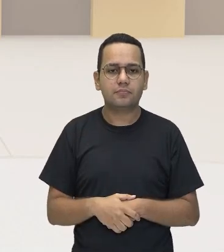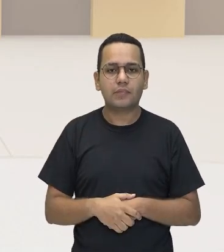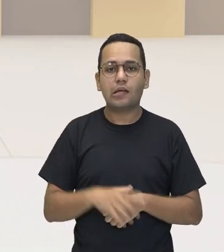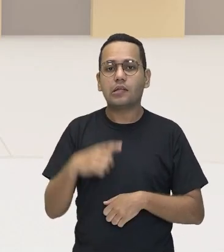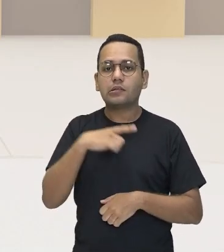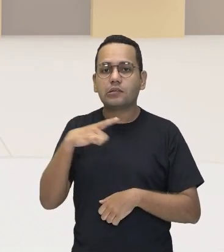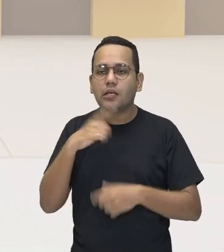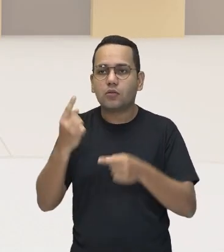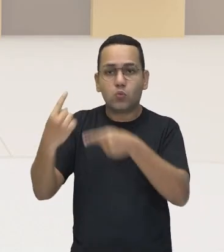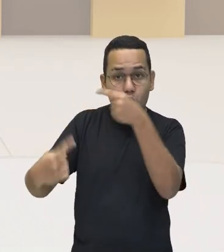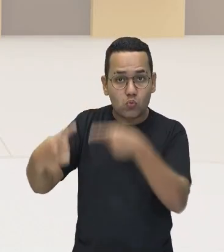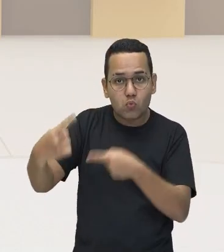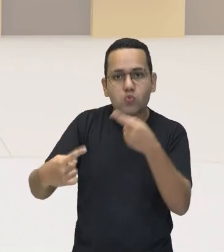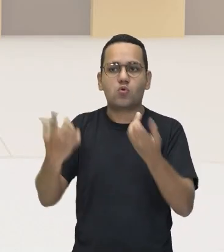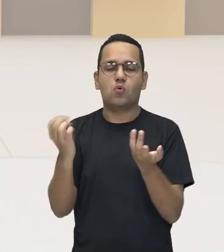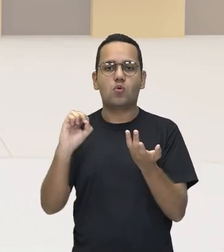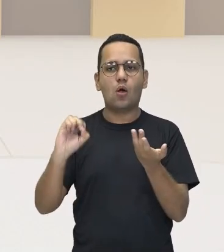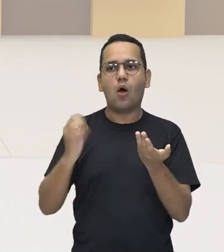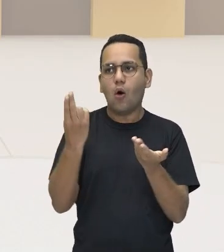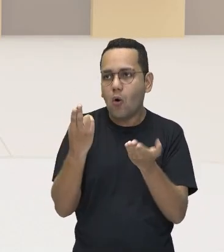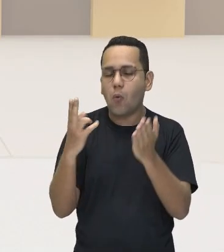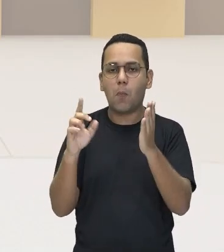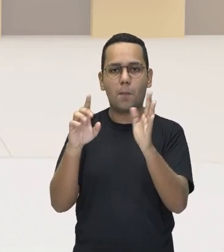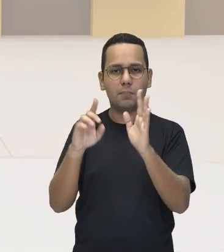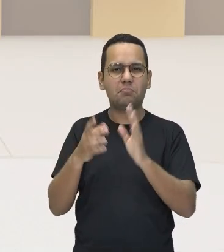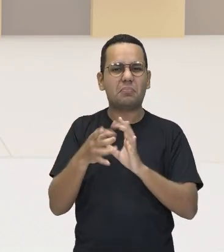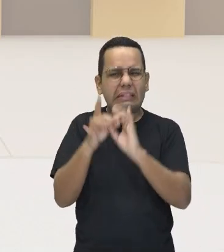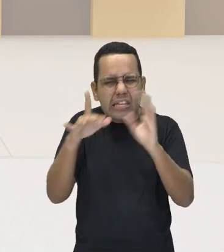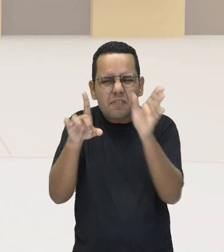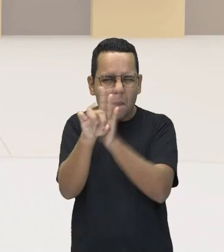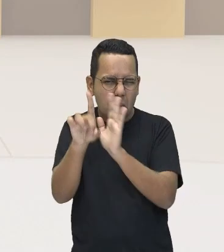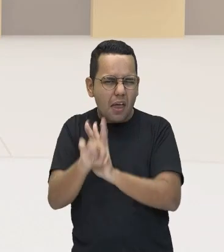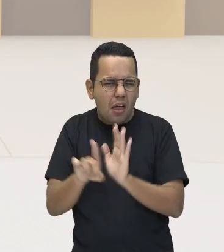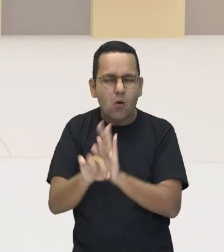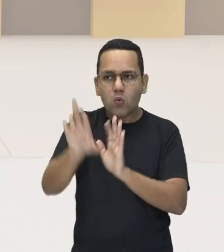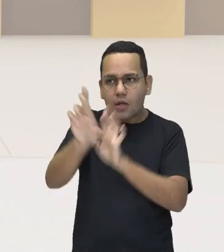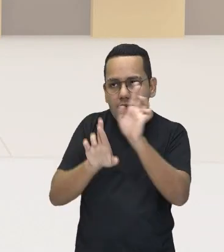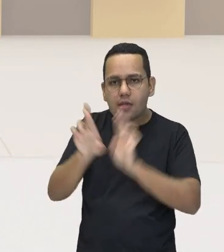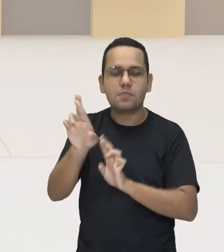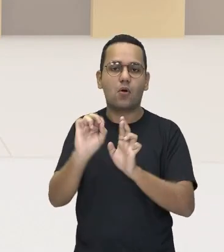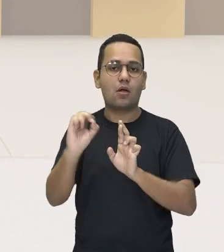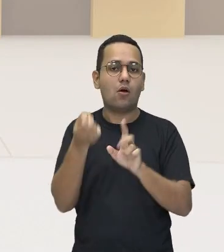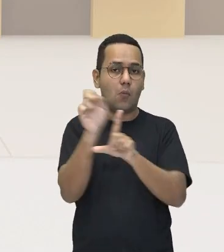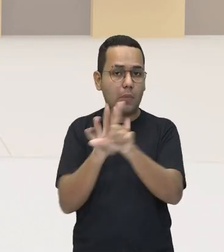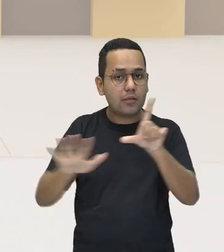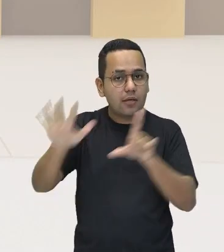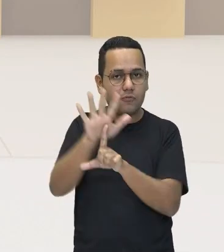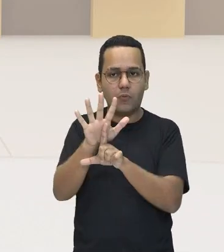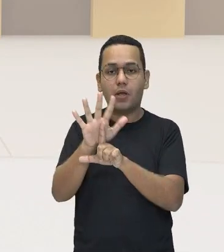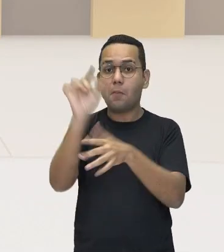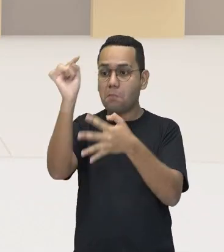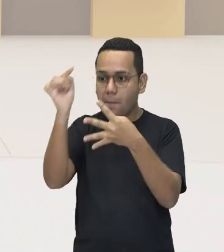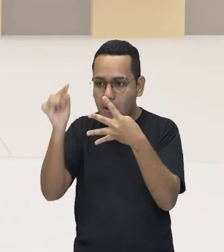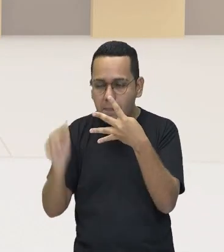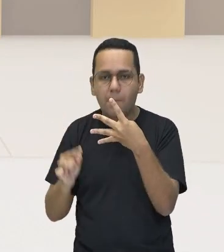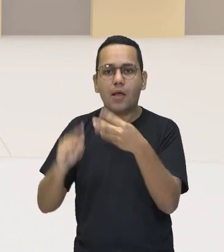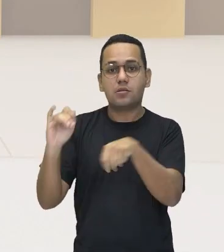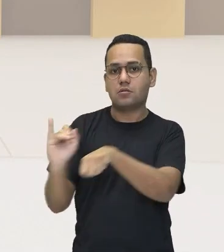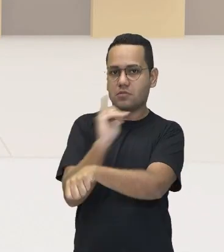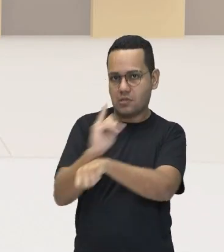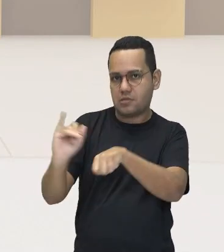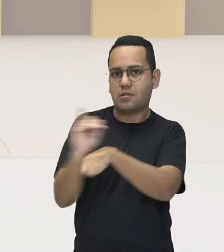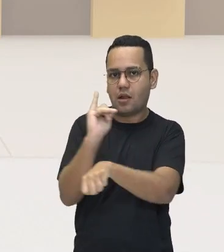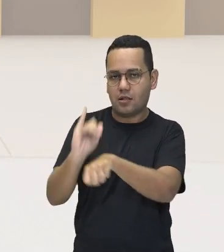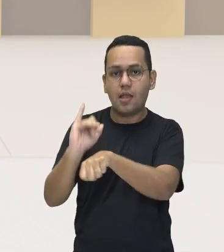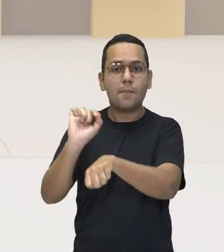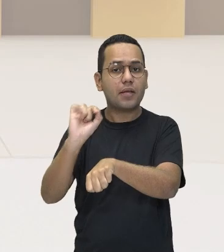discussão, consultas públicas e plataformas online, né, também faz parte aí de um caminho para você manter esse diálogo